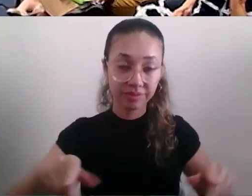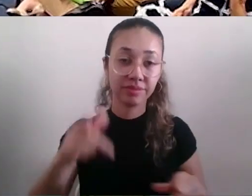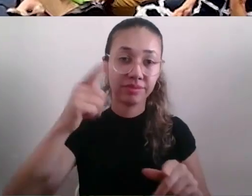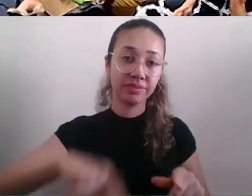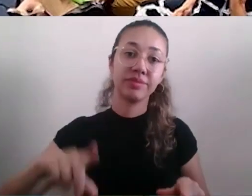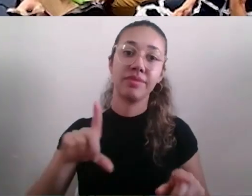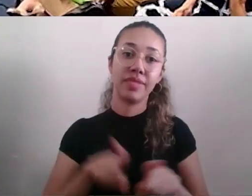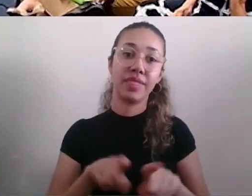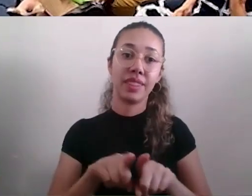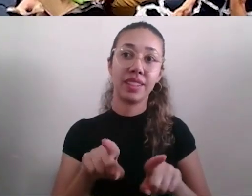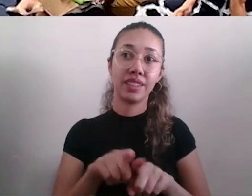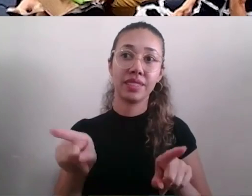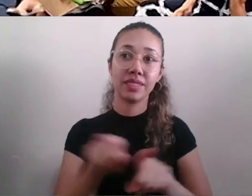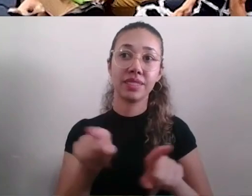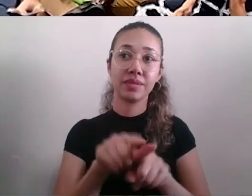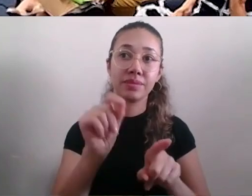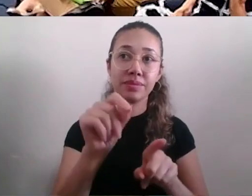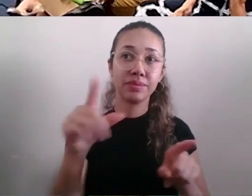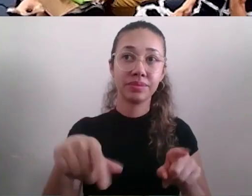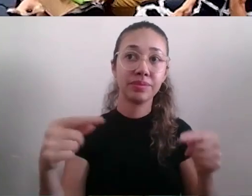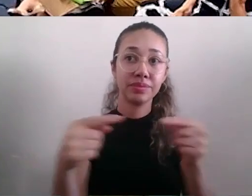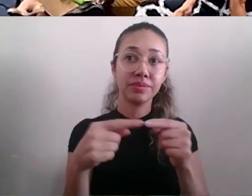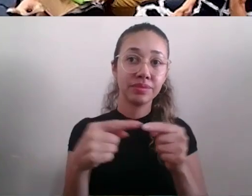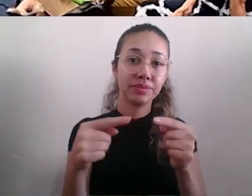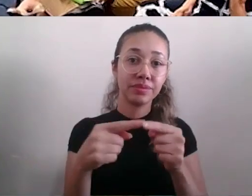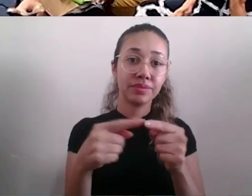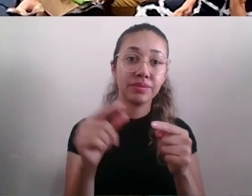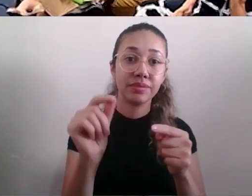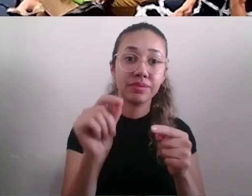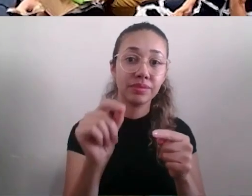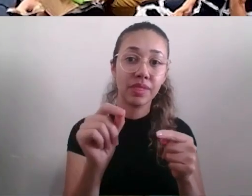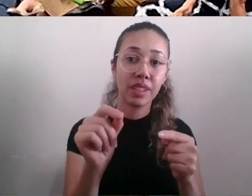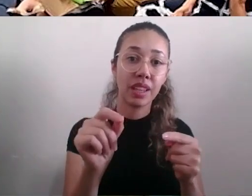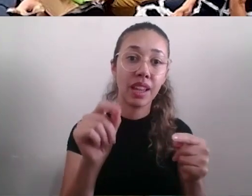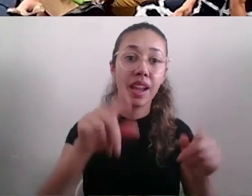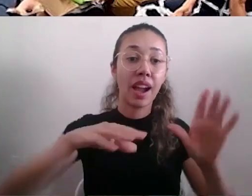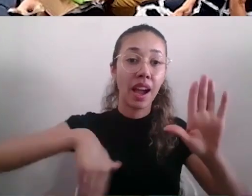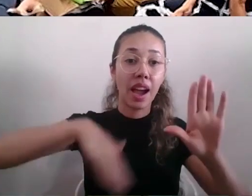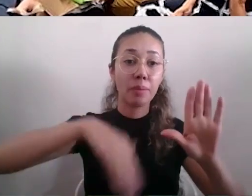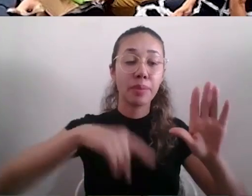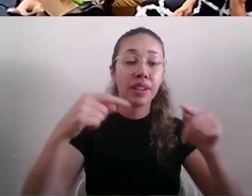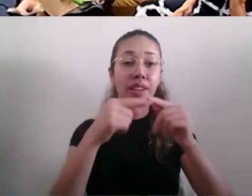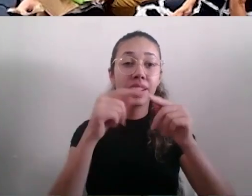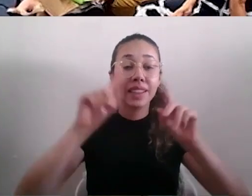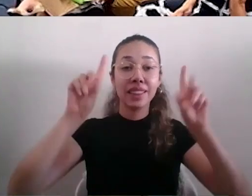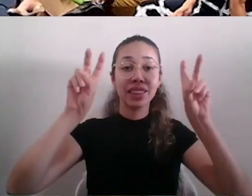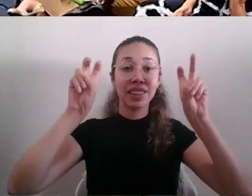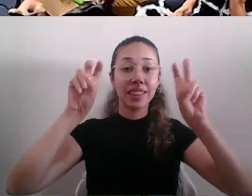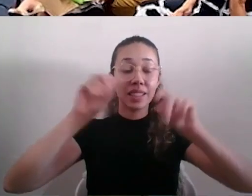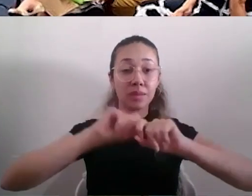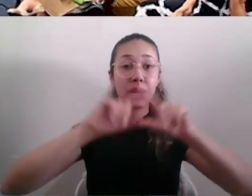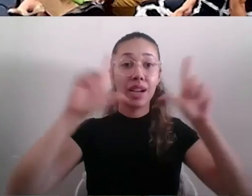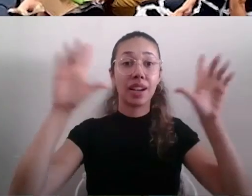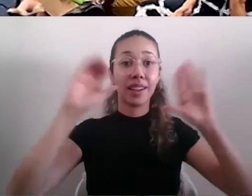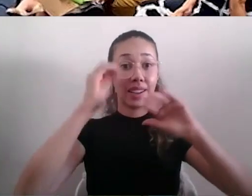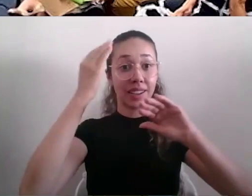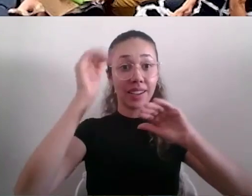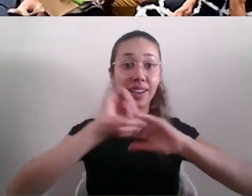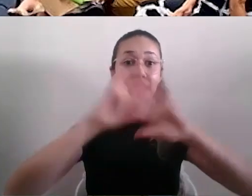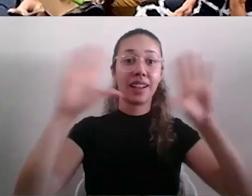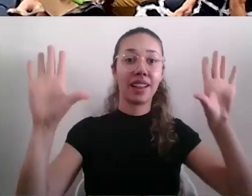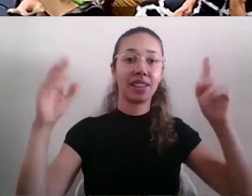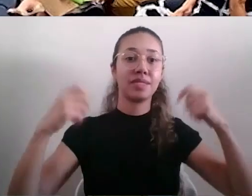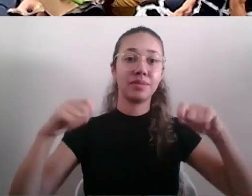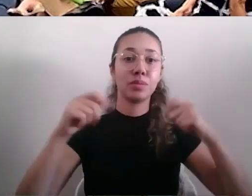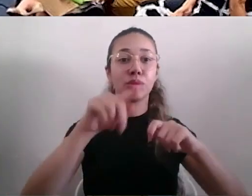que envolve. O Praia dos Ossos fica muito claro isso. Quer dizer, é sobre como se desenvolvem as relações sociais